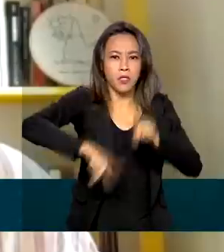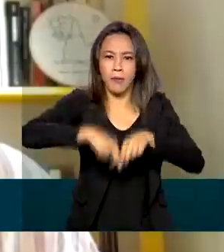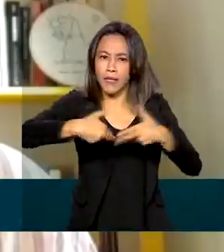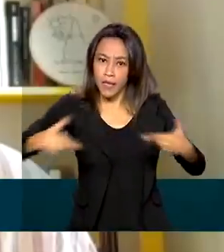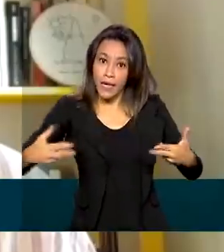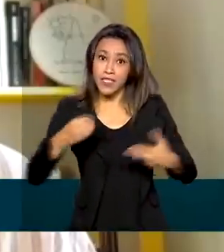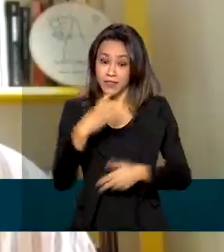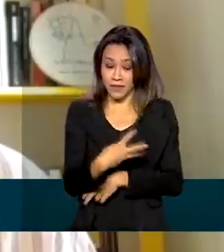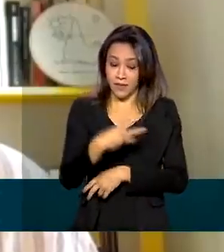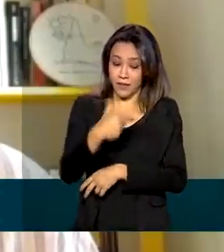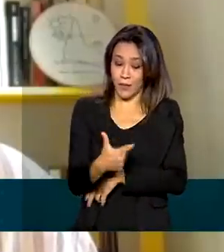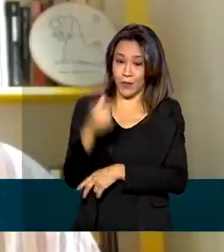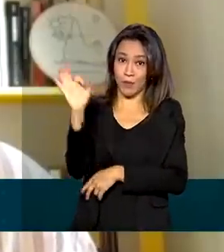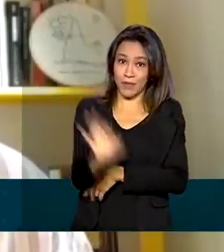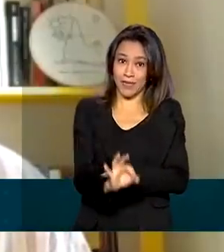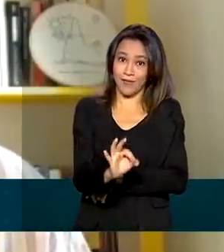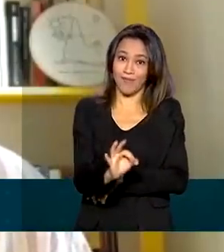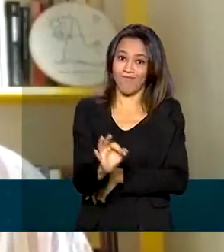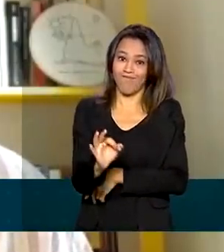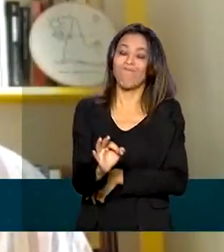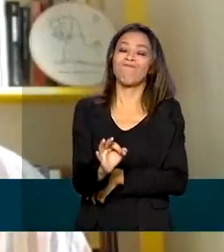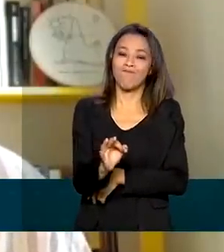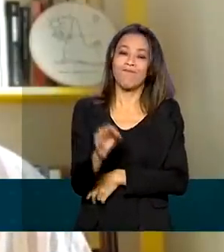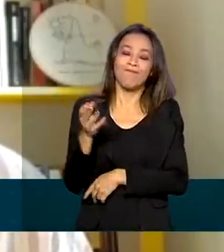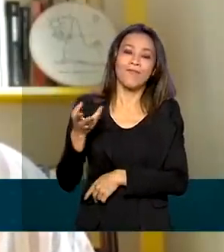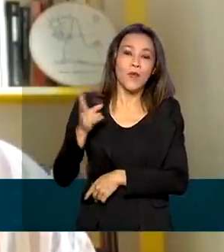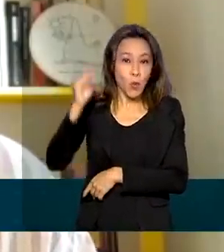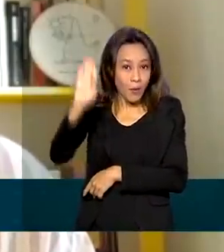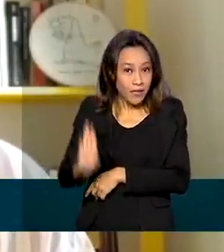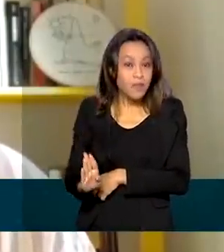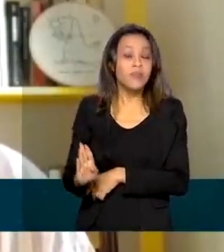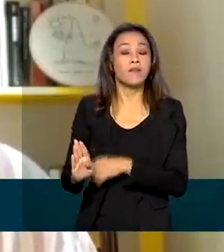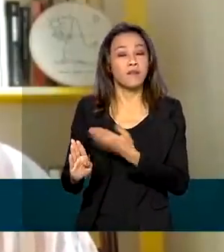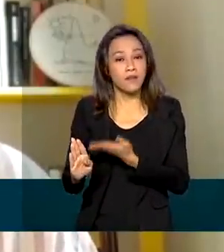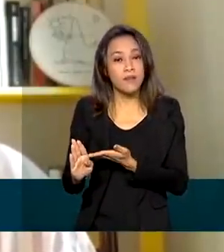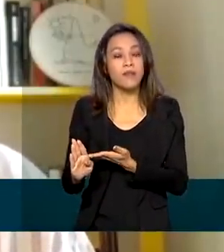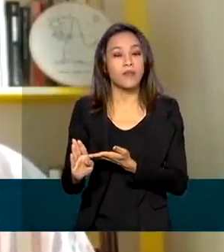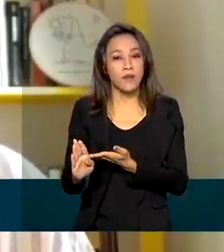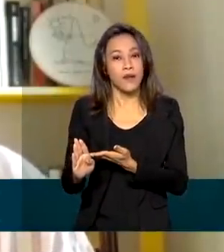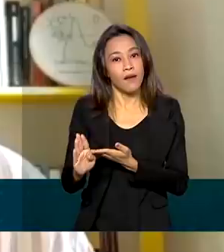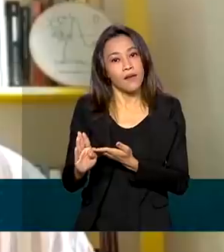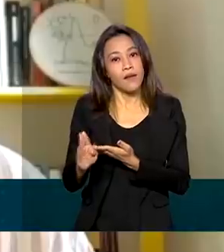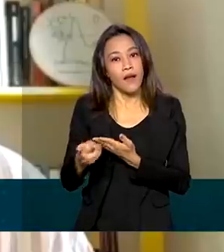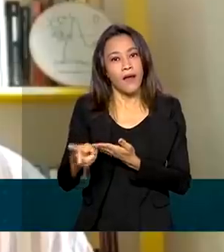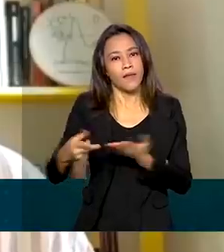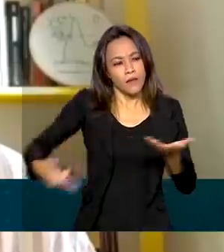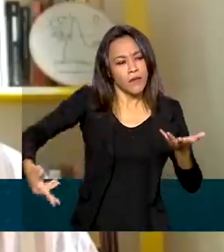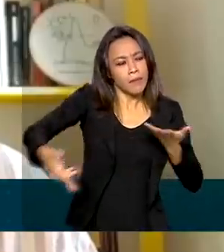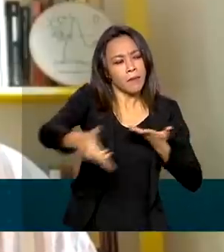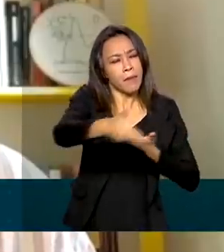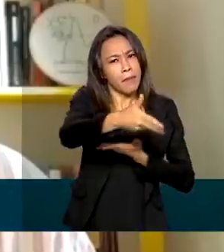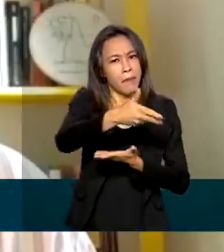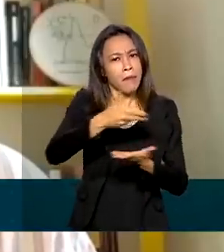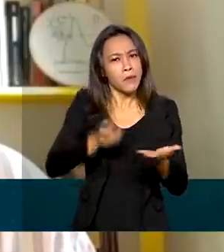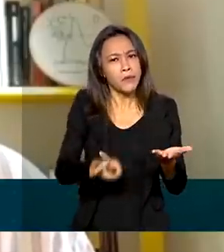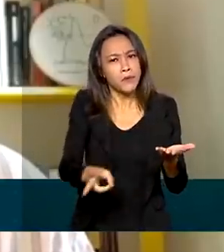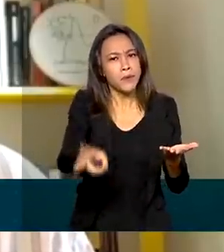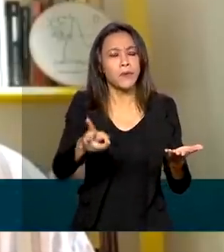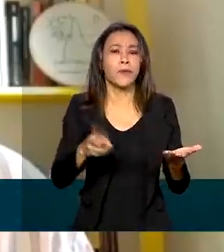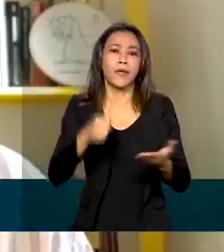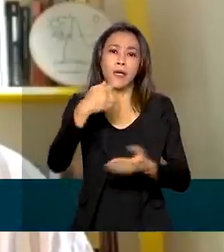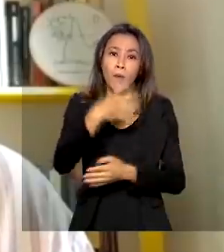de 32%. Né? Ainda assim, o Brasil é superavitário na balança comercial com o Equador em